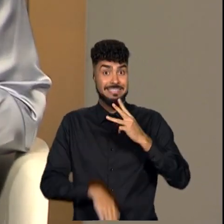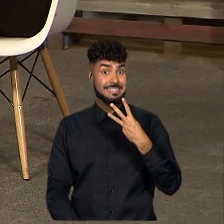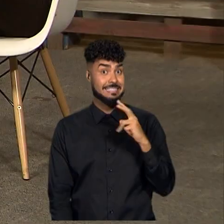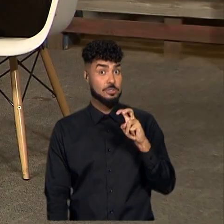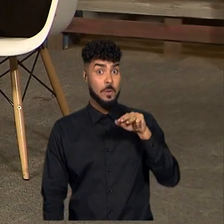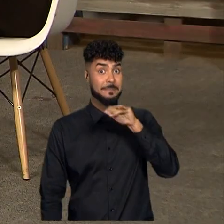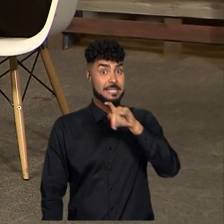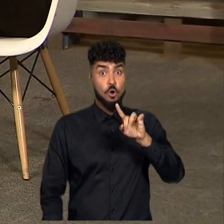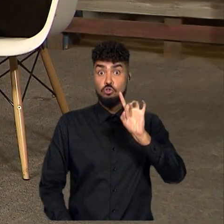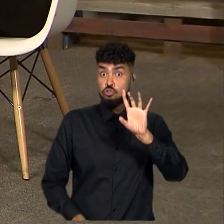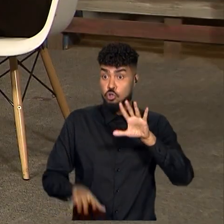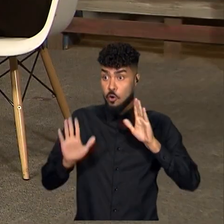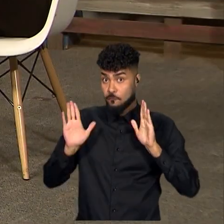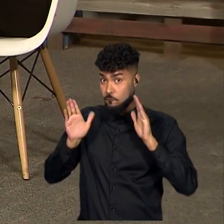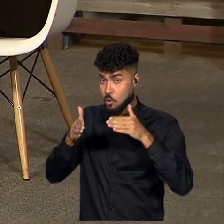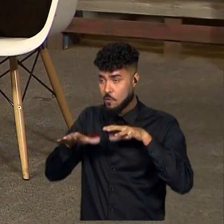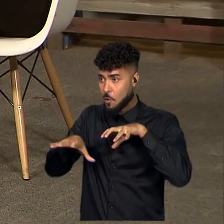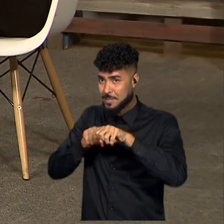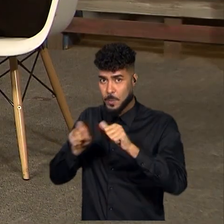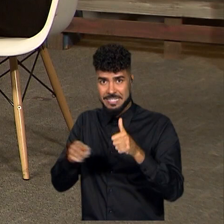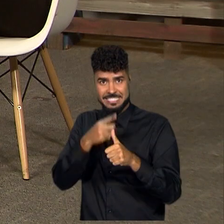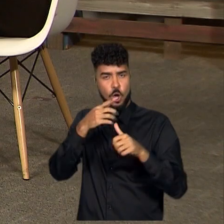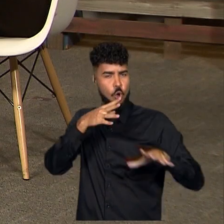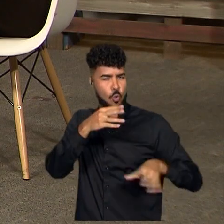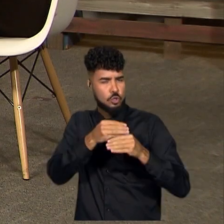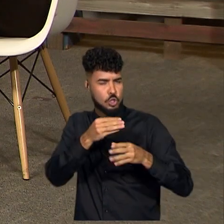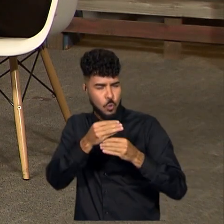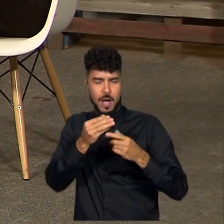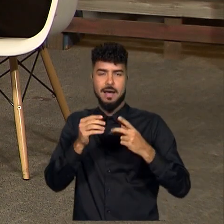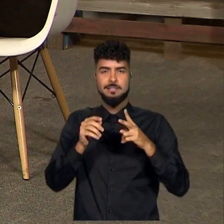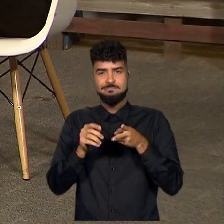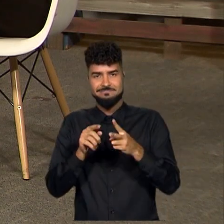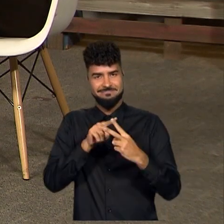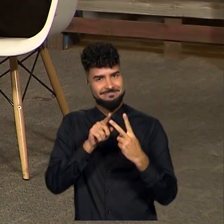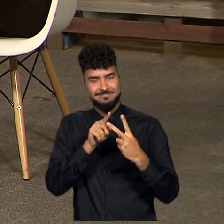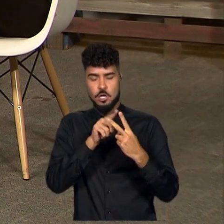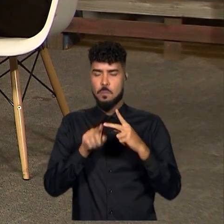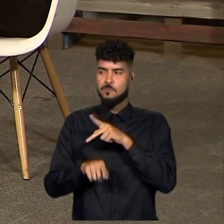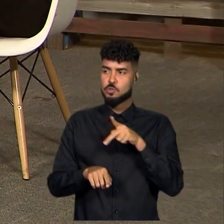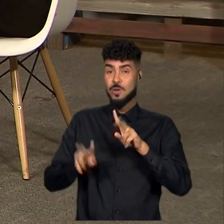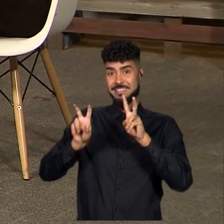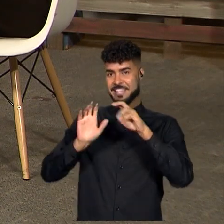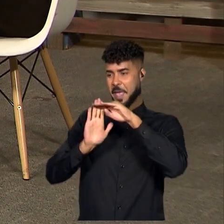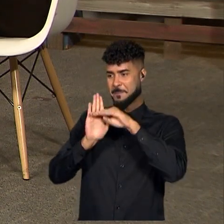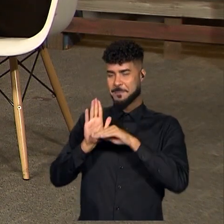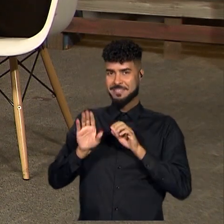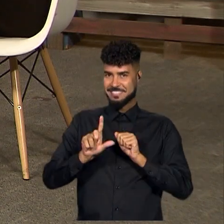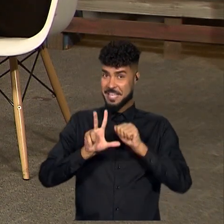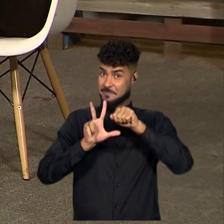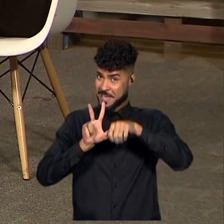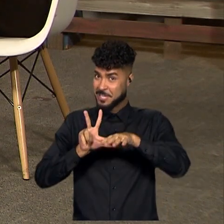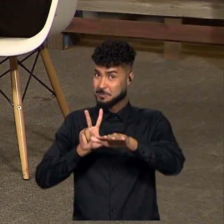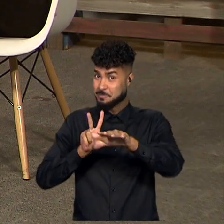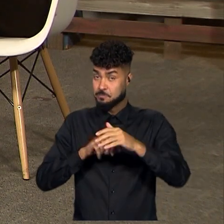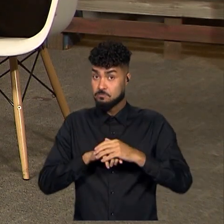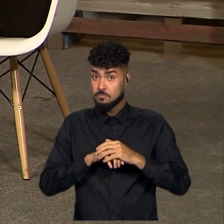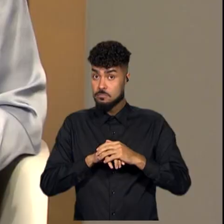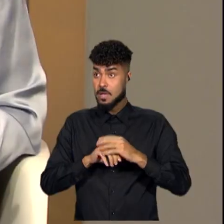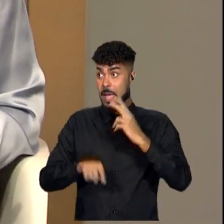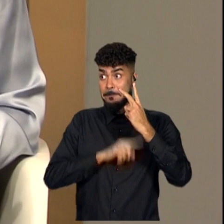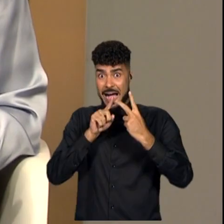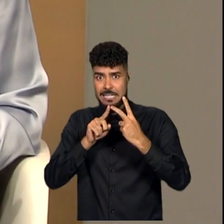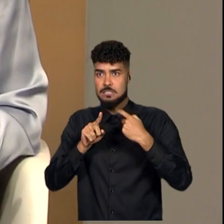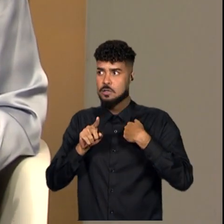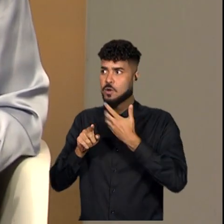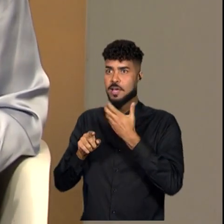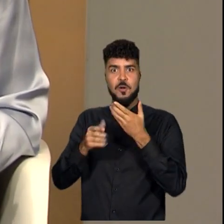milhões apenas para a formação inicial e continuada dos professores relacionados aos temas da Semesp. Para além disso, e aí eu queria até fazer um